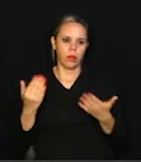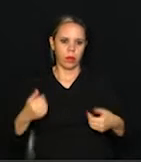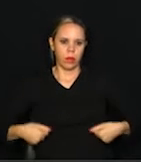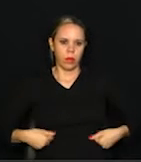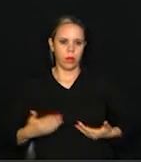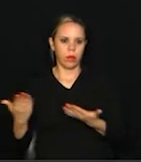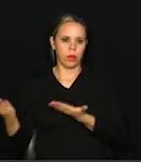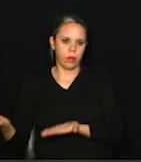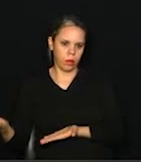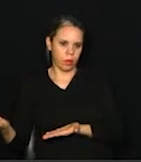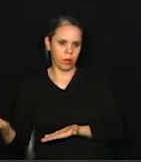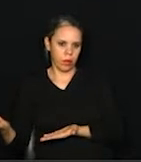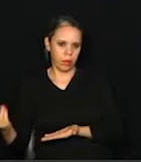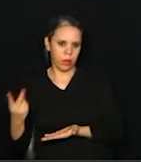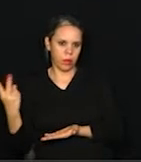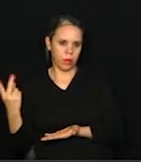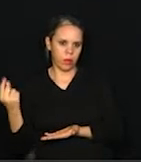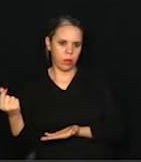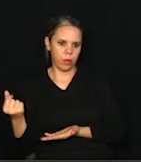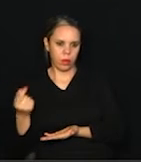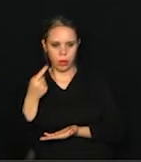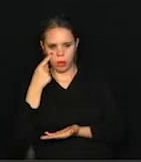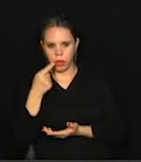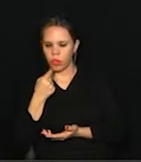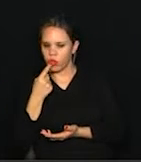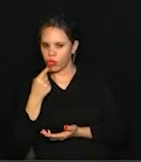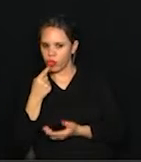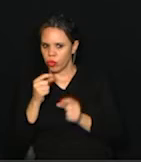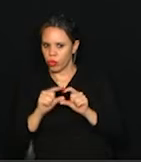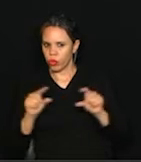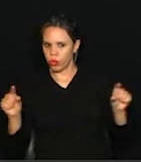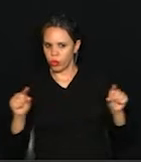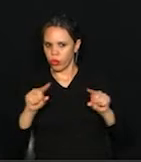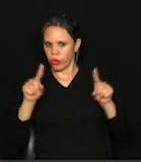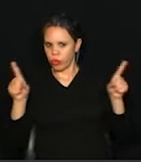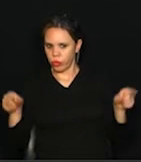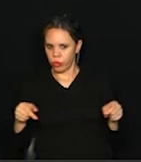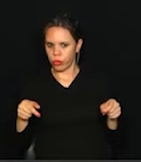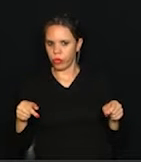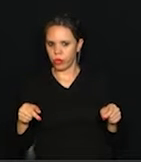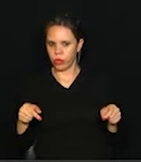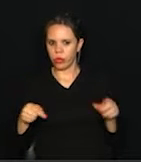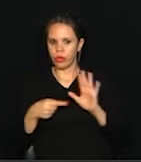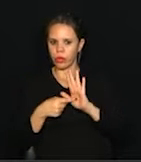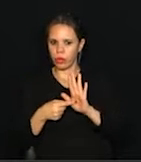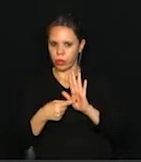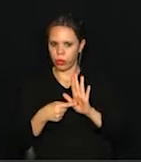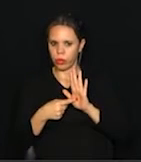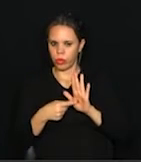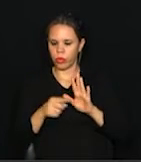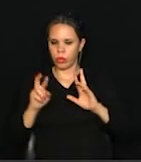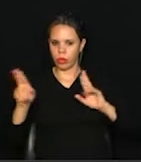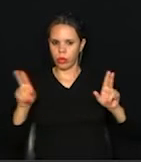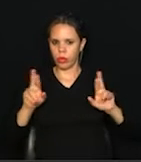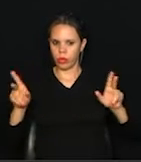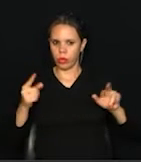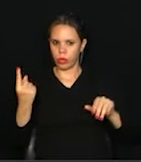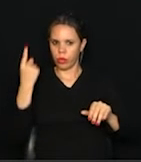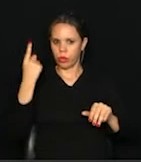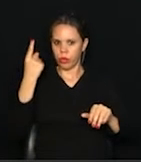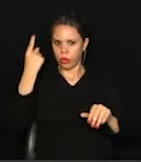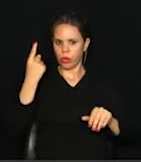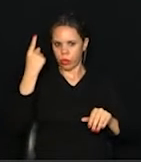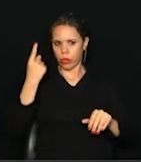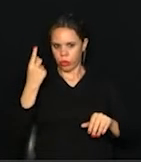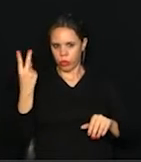gastos. Esse valor que está em vermelho, entre parênteses, acusa exatamente a diferença entre aquilo